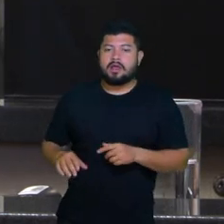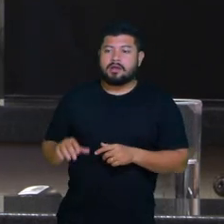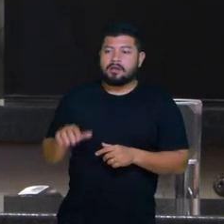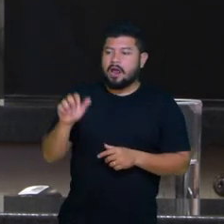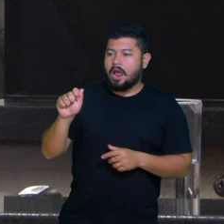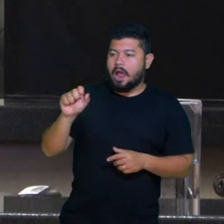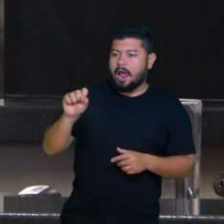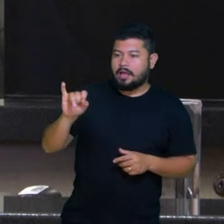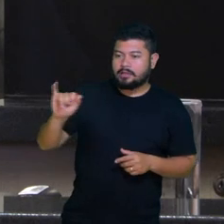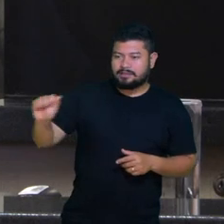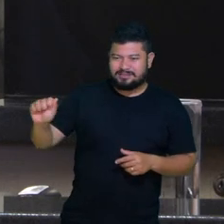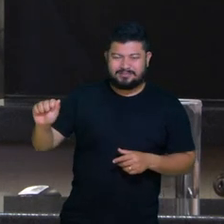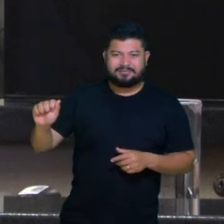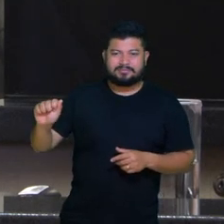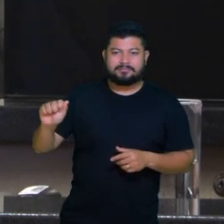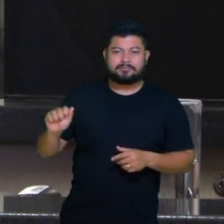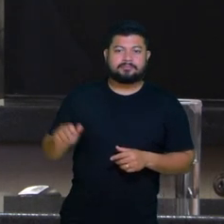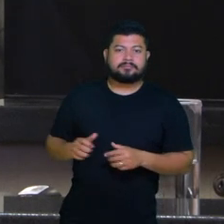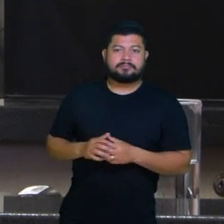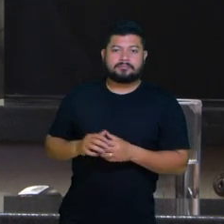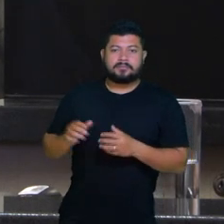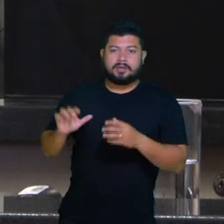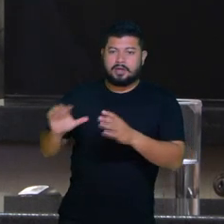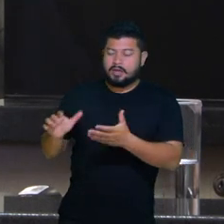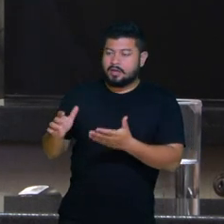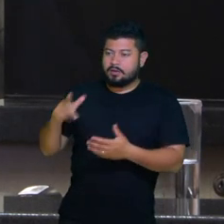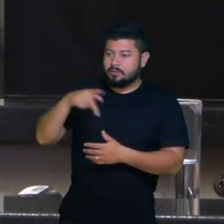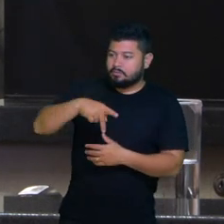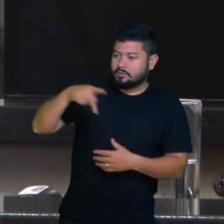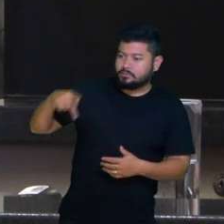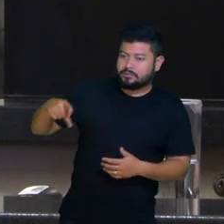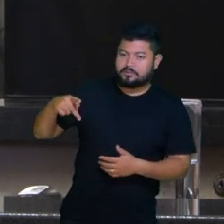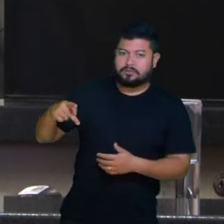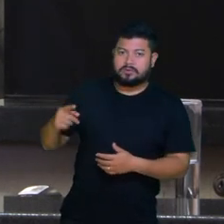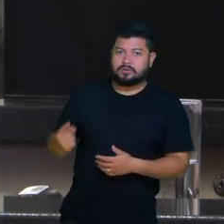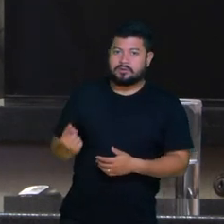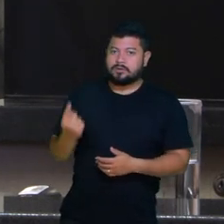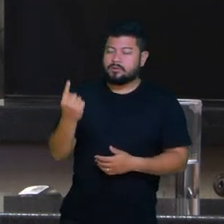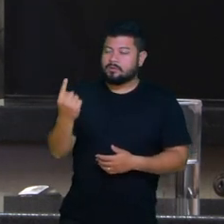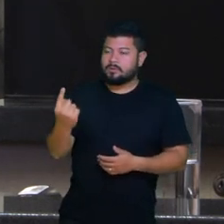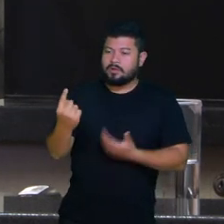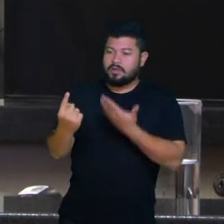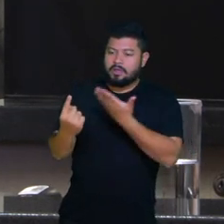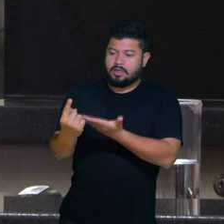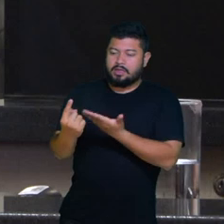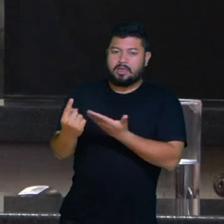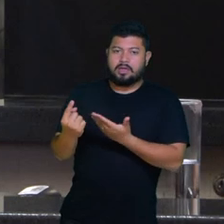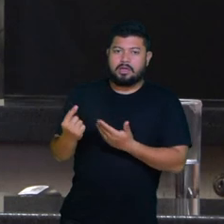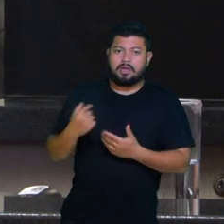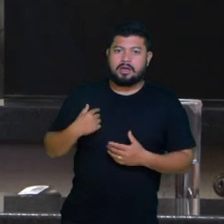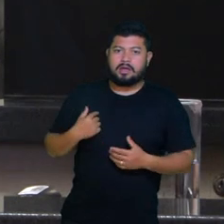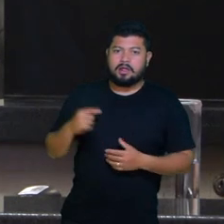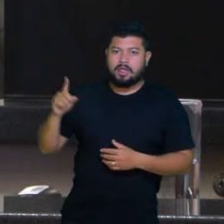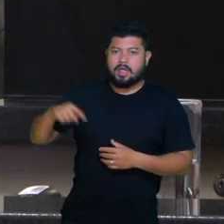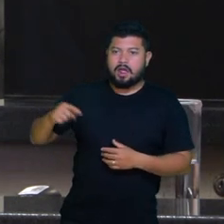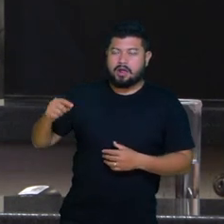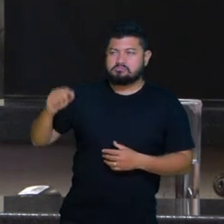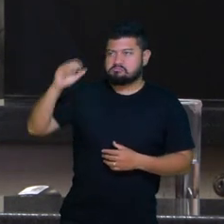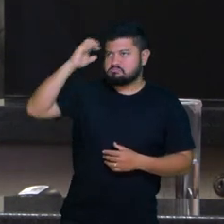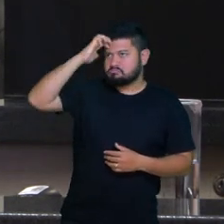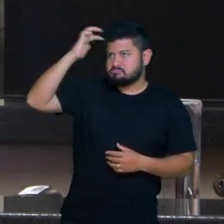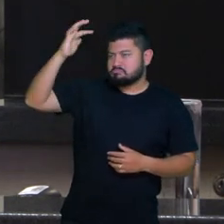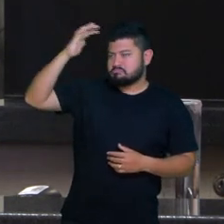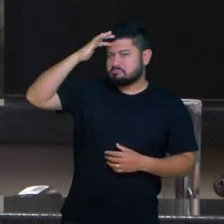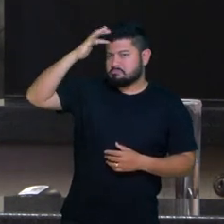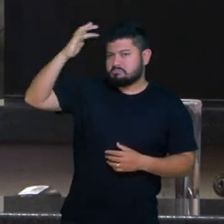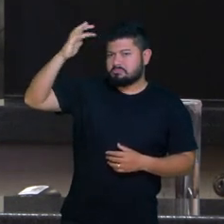ideia de um professor né não mais um professor né como um intelectual